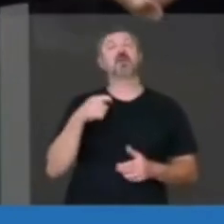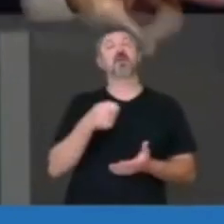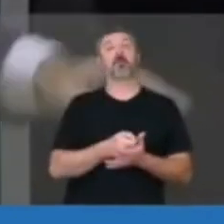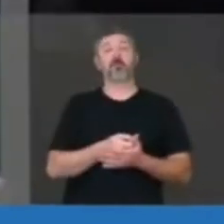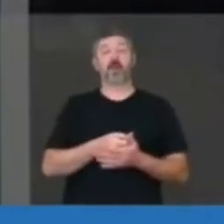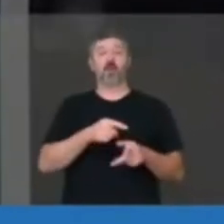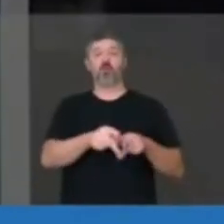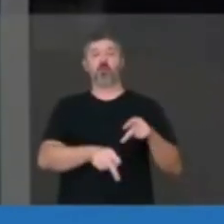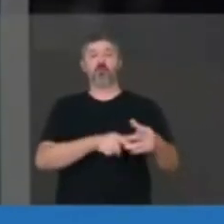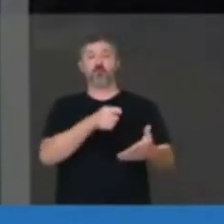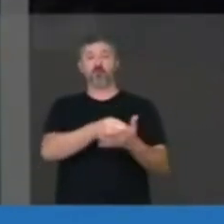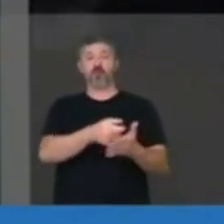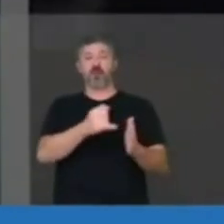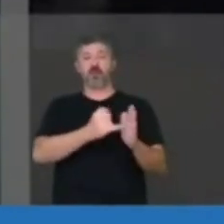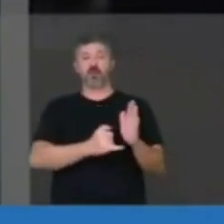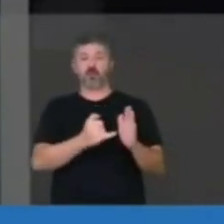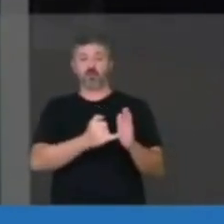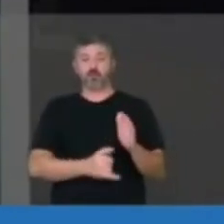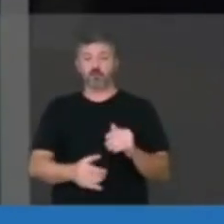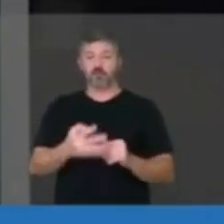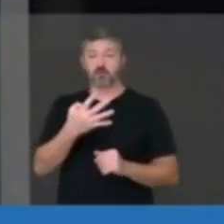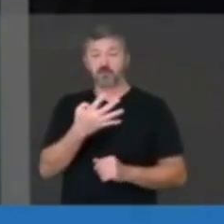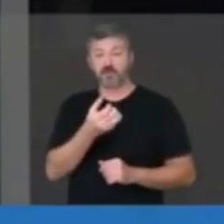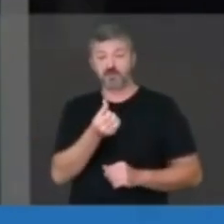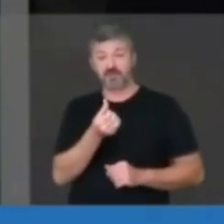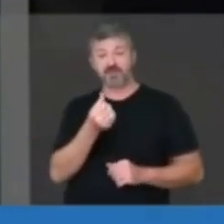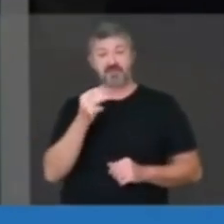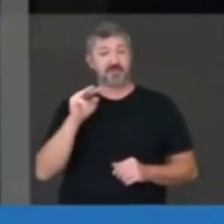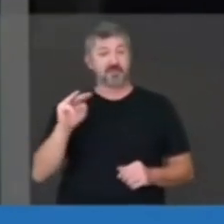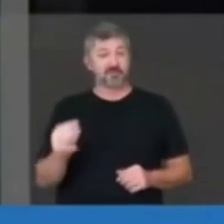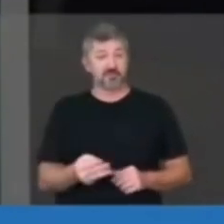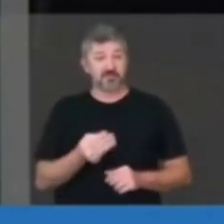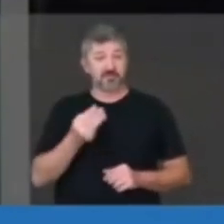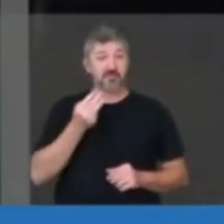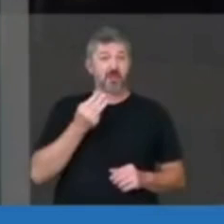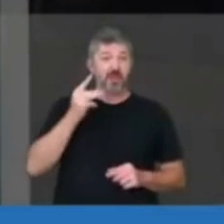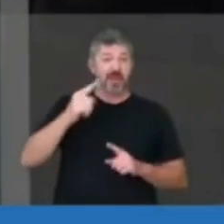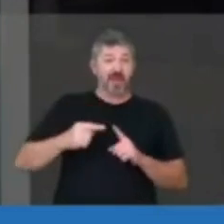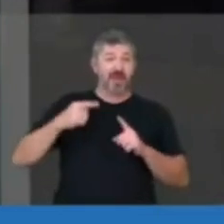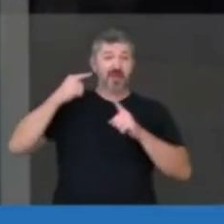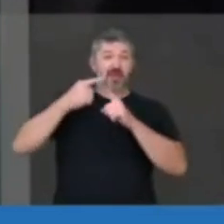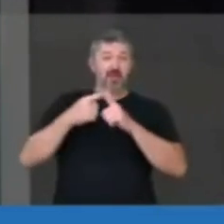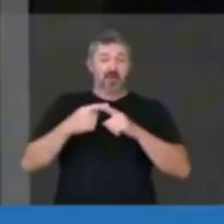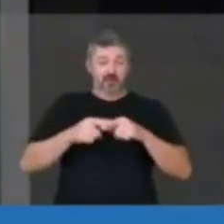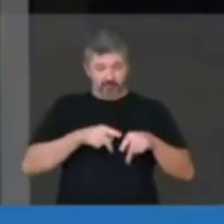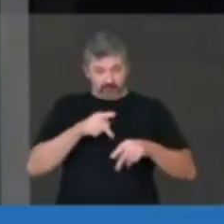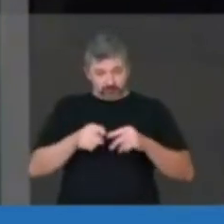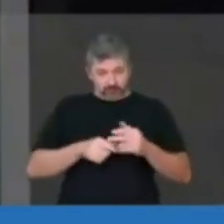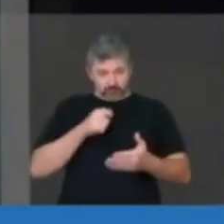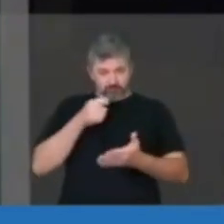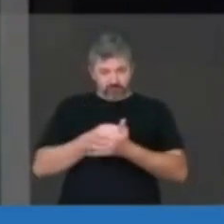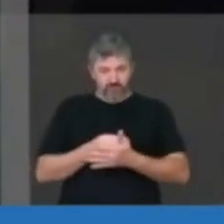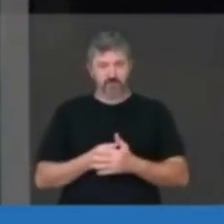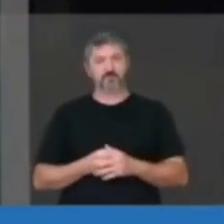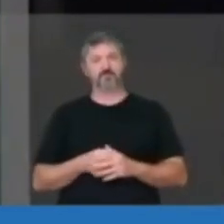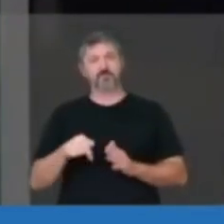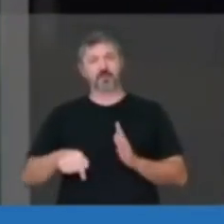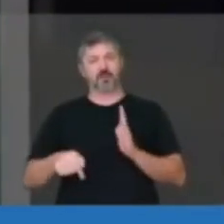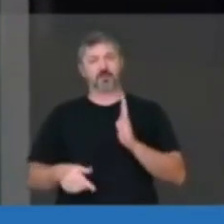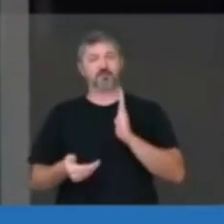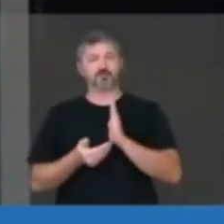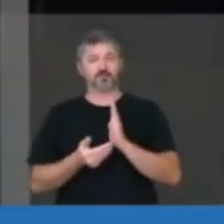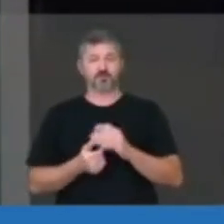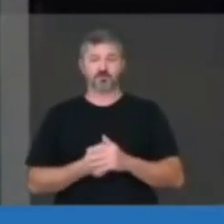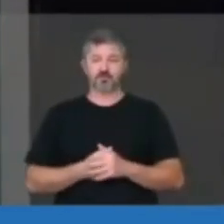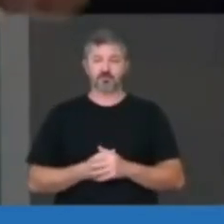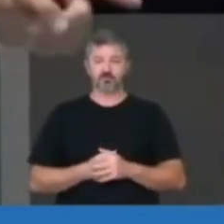impostos. Será 46 milhões a mais que o cidadão vai pagar para uma Câmara